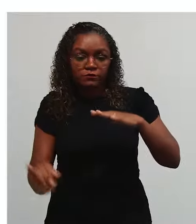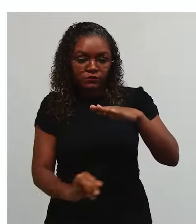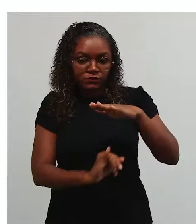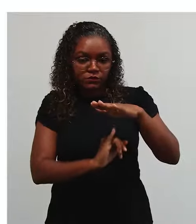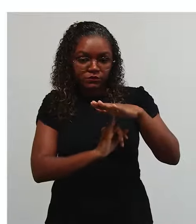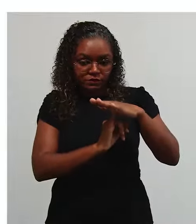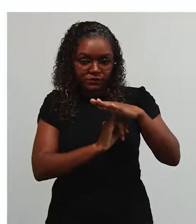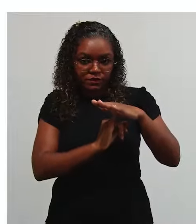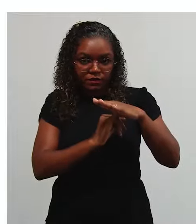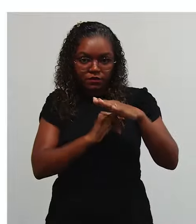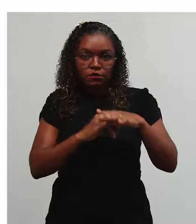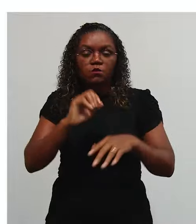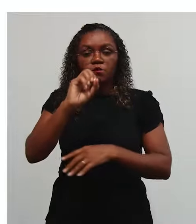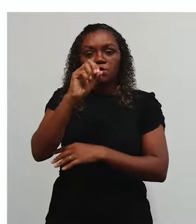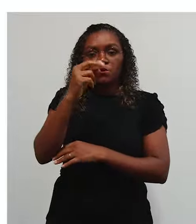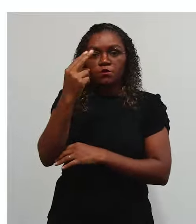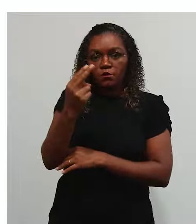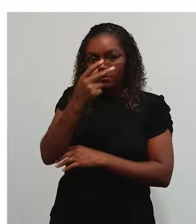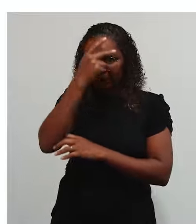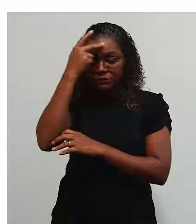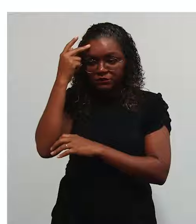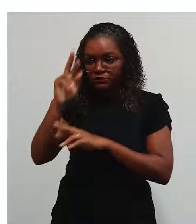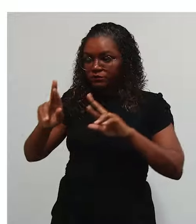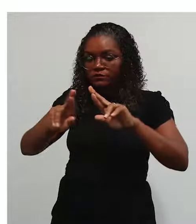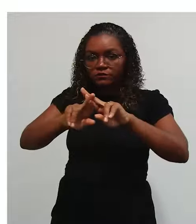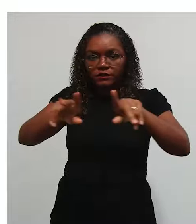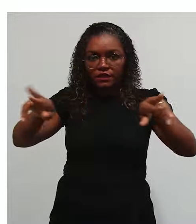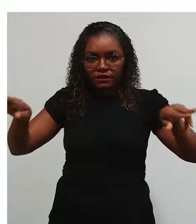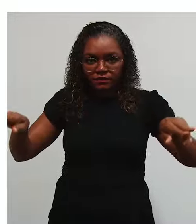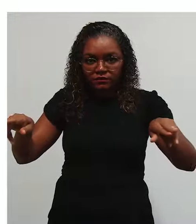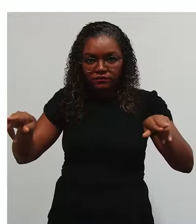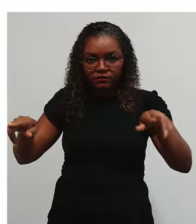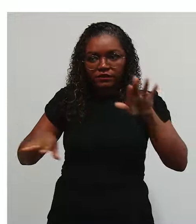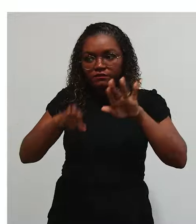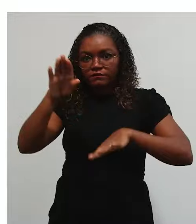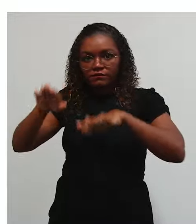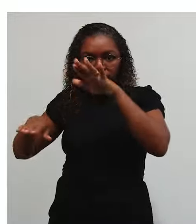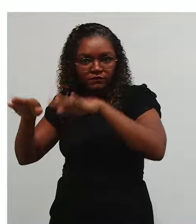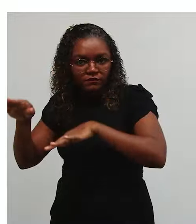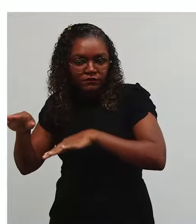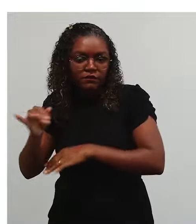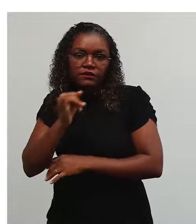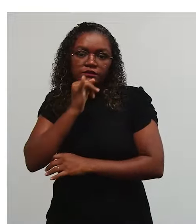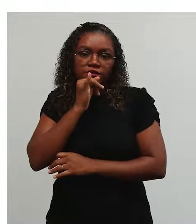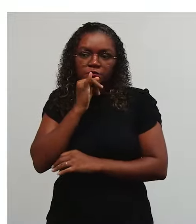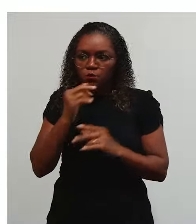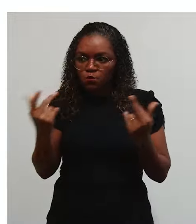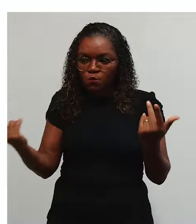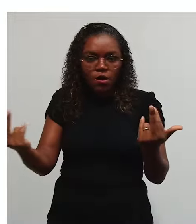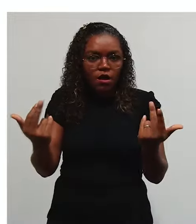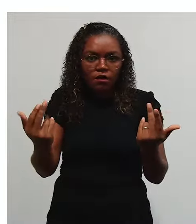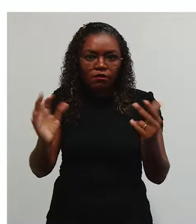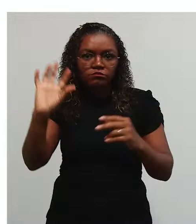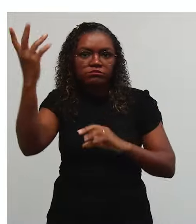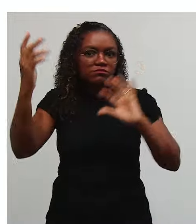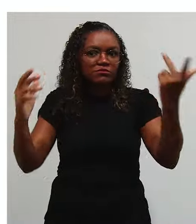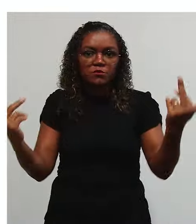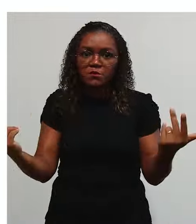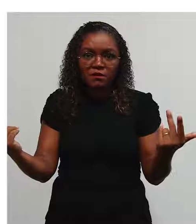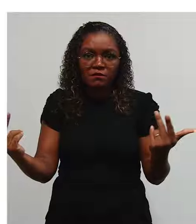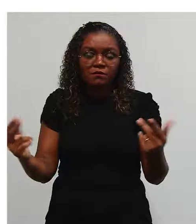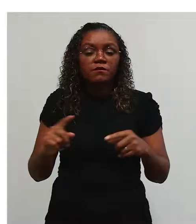instituição de tratamento desigual entre os contribuintes que tiverem ali em situação equivalente já